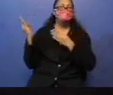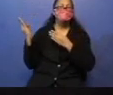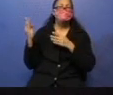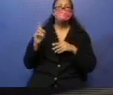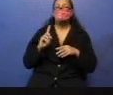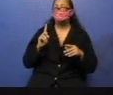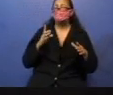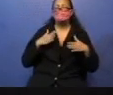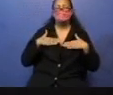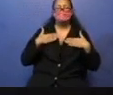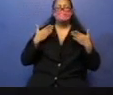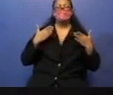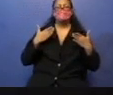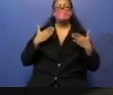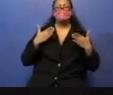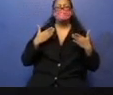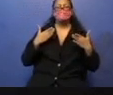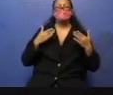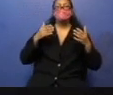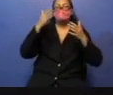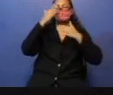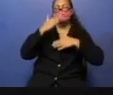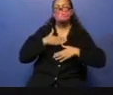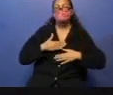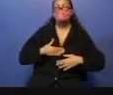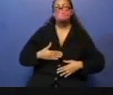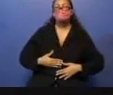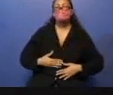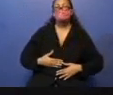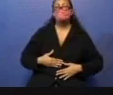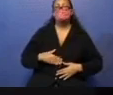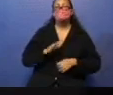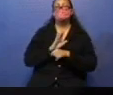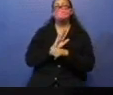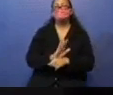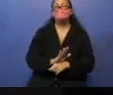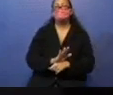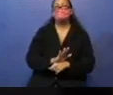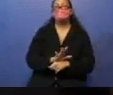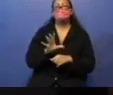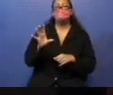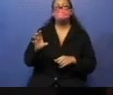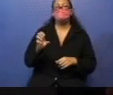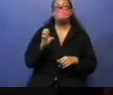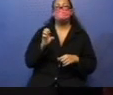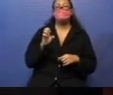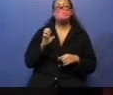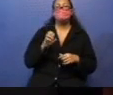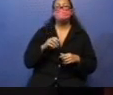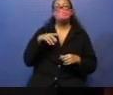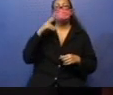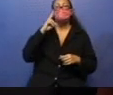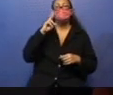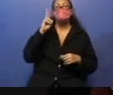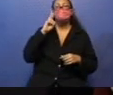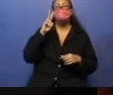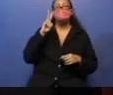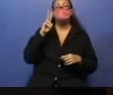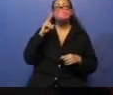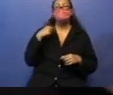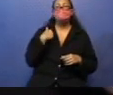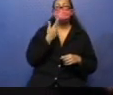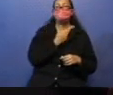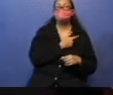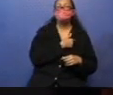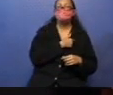não. É o seu corpo que quer lhe ajudar a segurar o sabonete, tá? Lembrando que a gente não pode também ficar